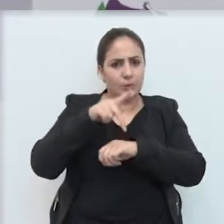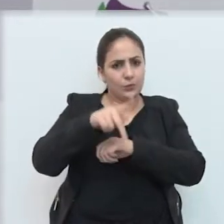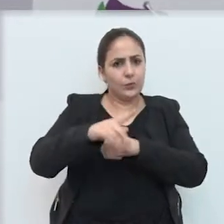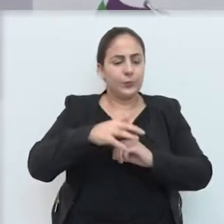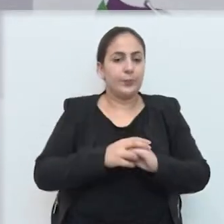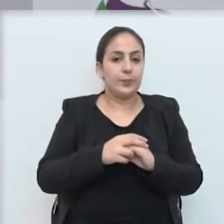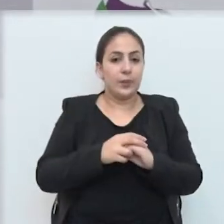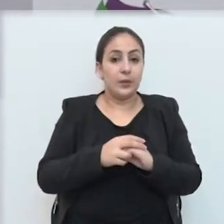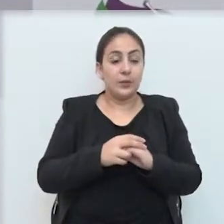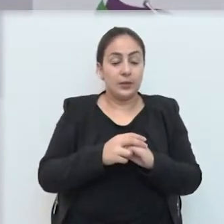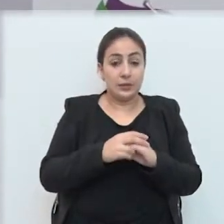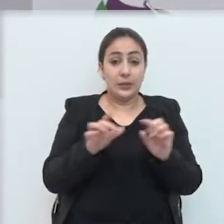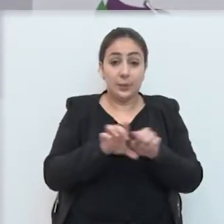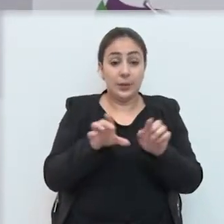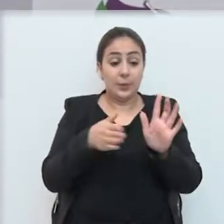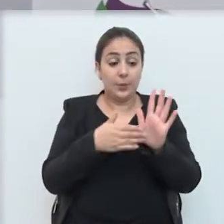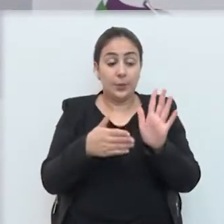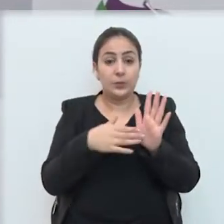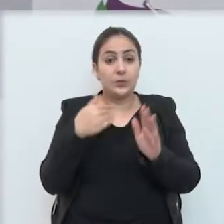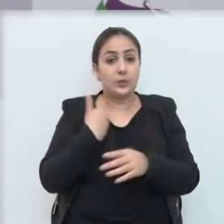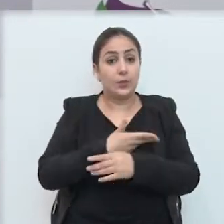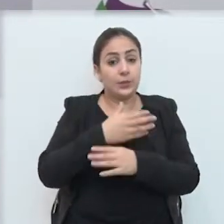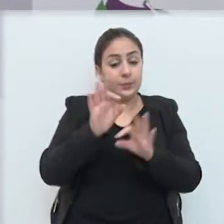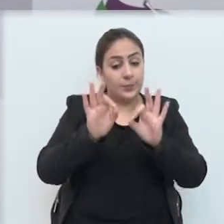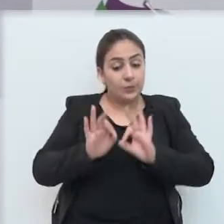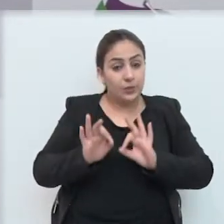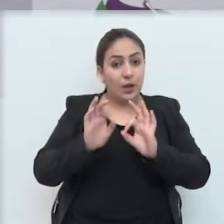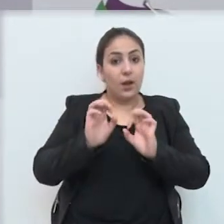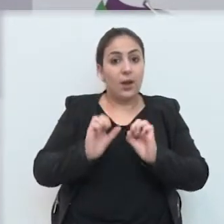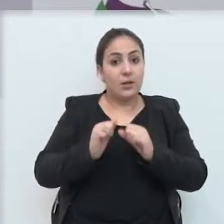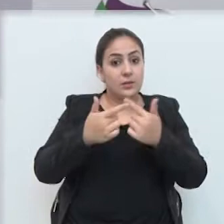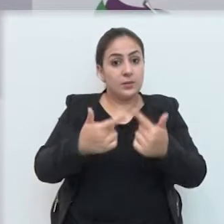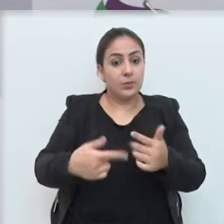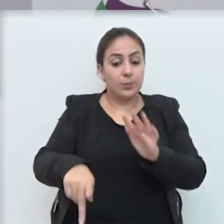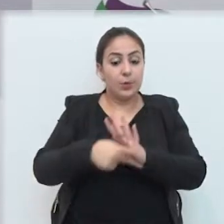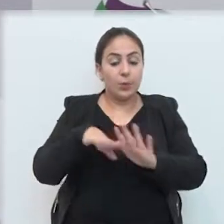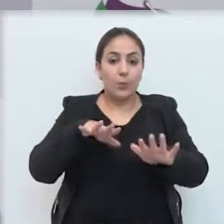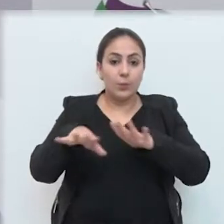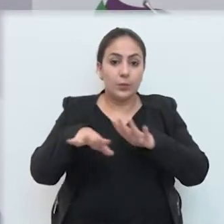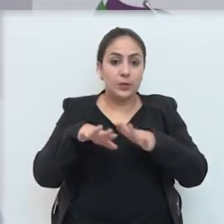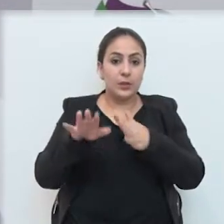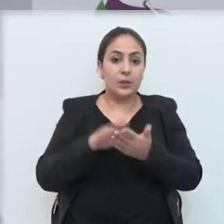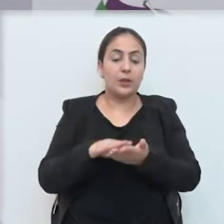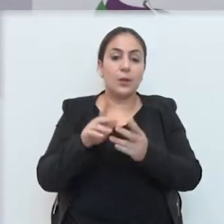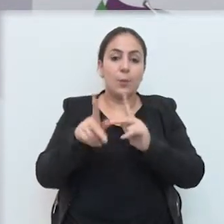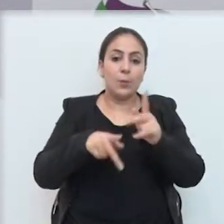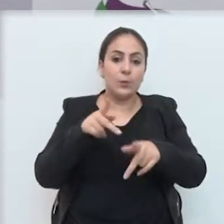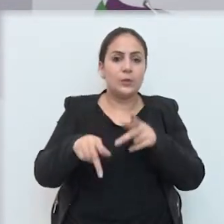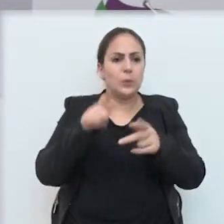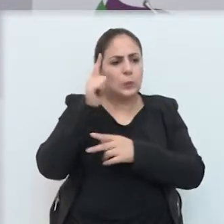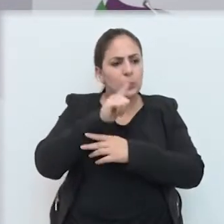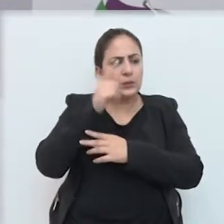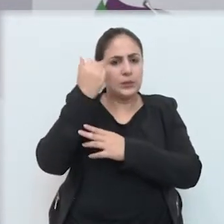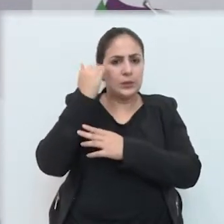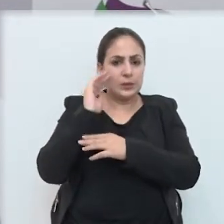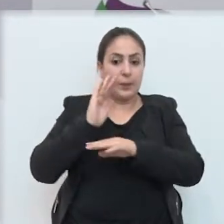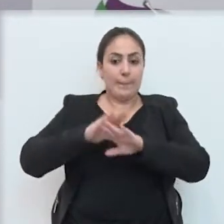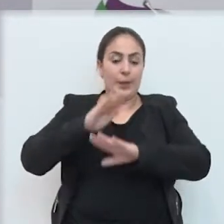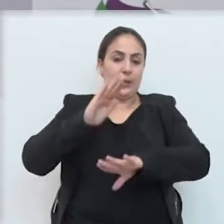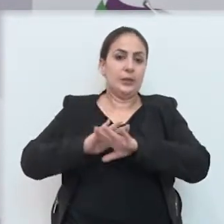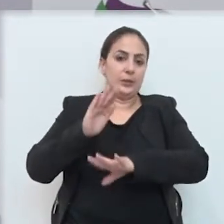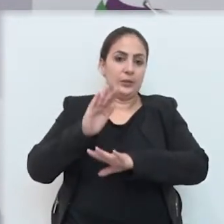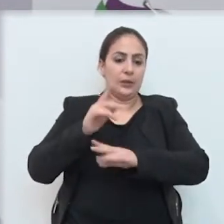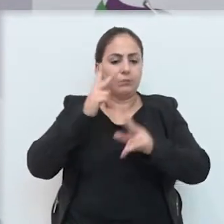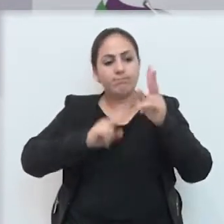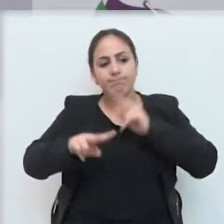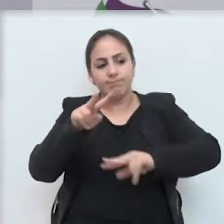cidade. Parte do pressuposto de nós planejarmos ações de mobilidade para que a população possa nos entender. É cada